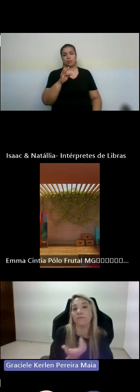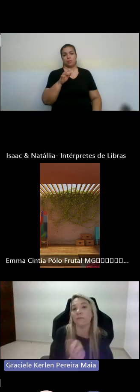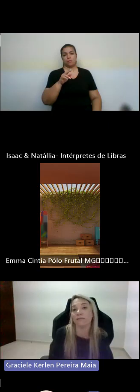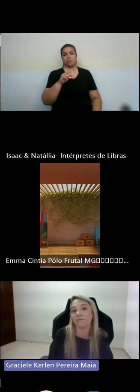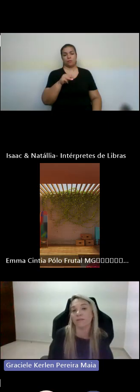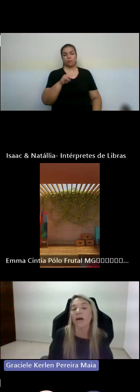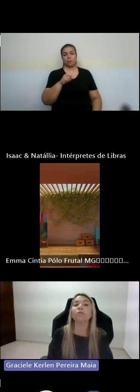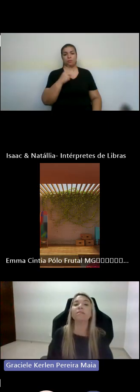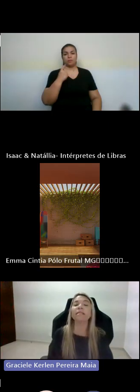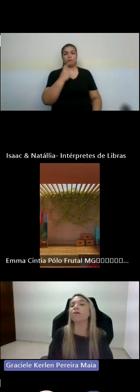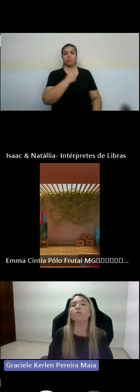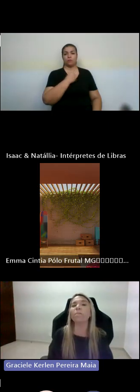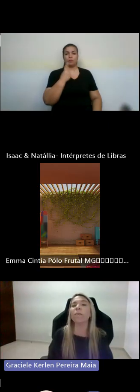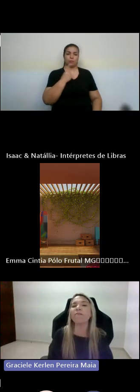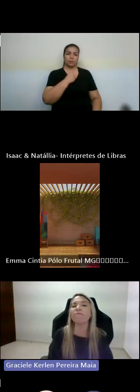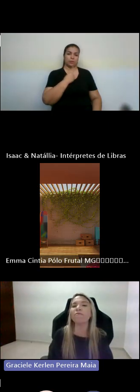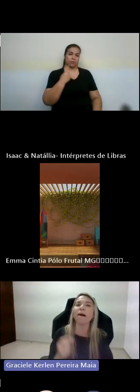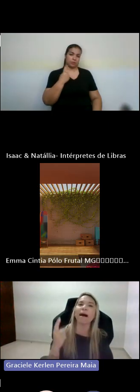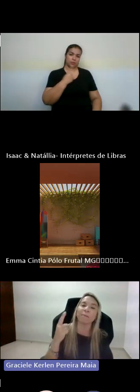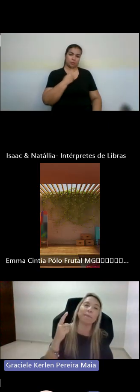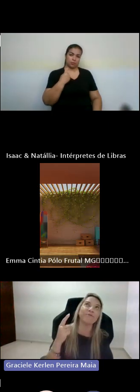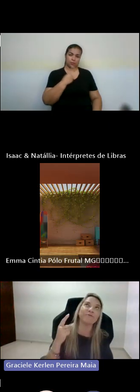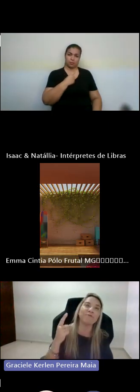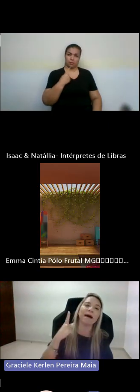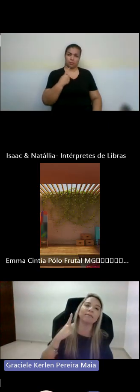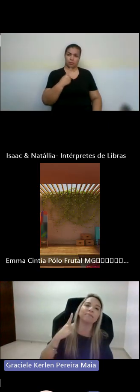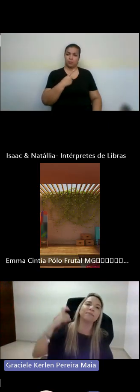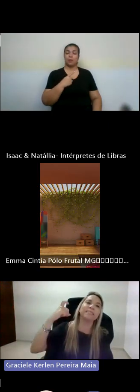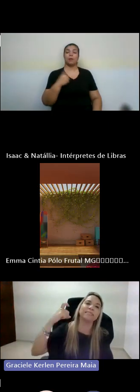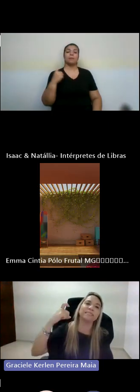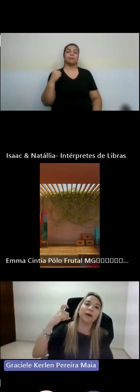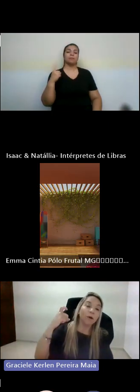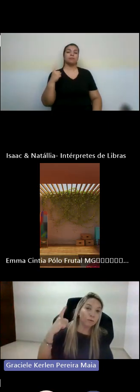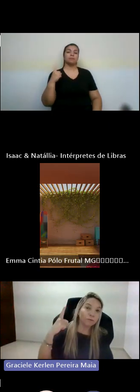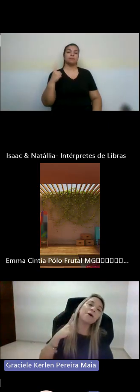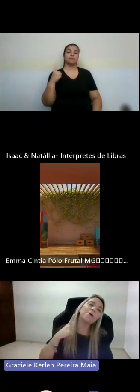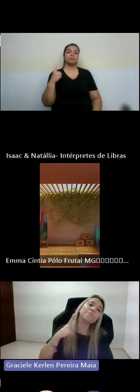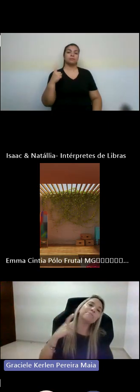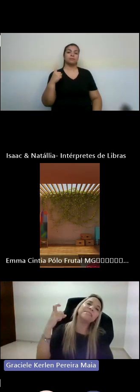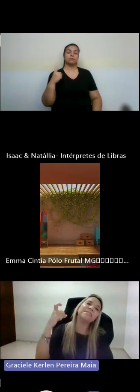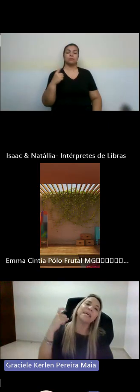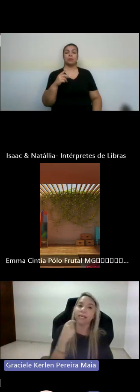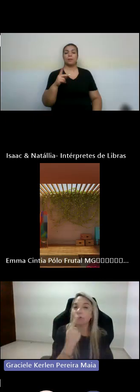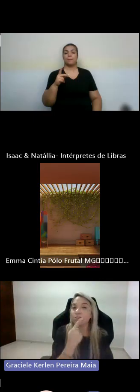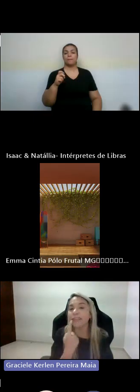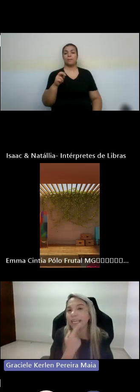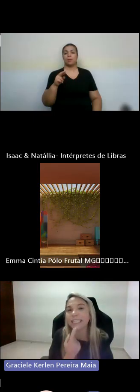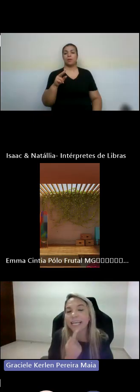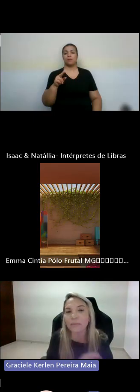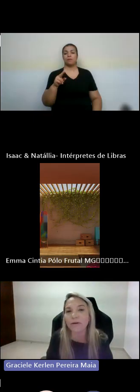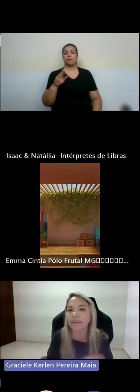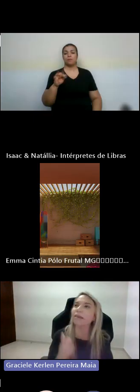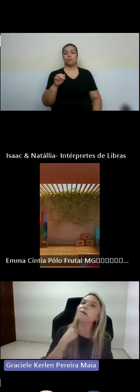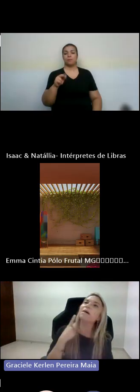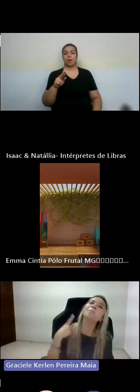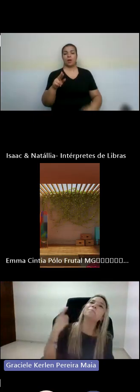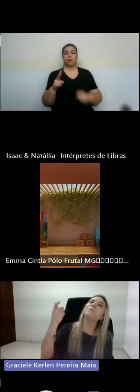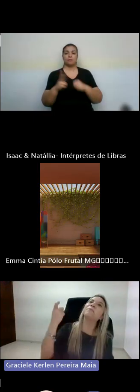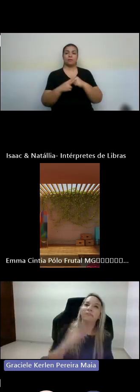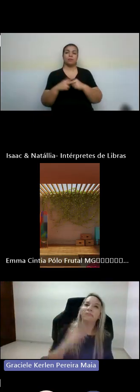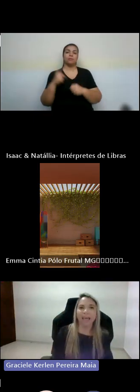Vários movimentos. O sinal de perfumar. Perfumar. Pss. Um só. Pss. Inclusive, tem até essa